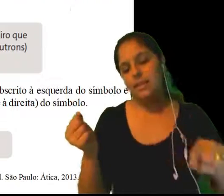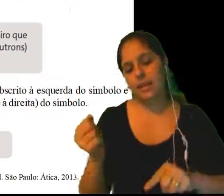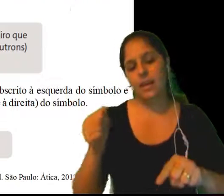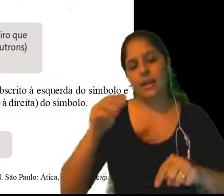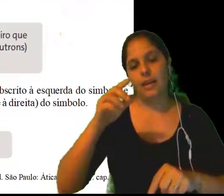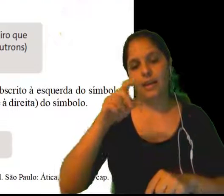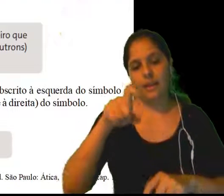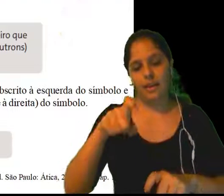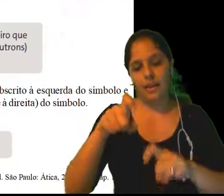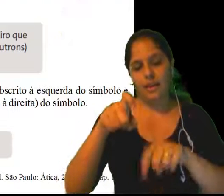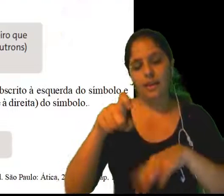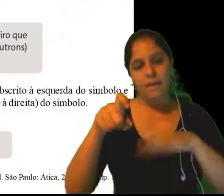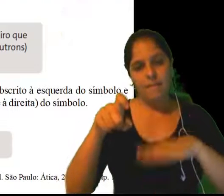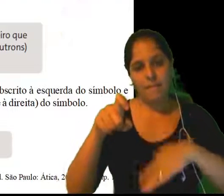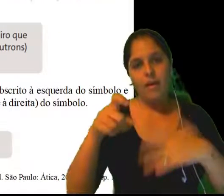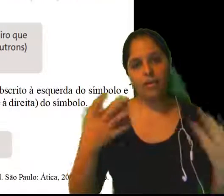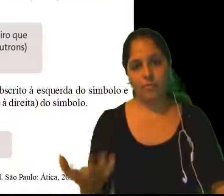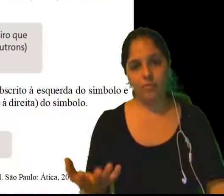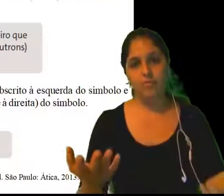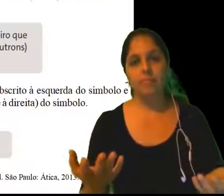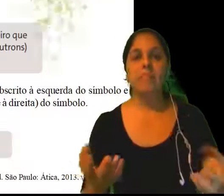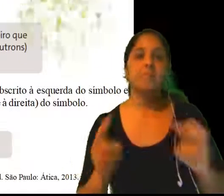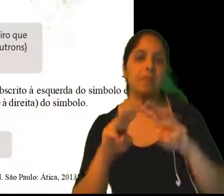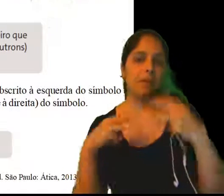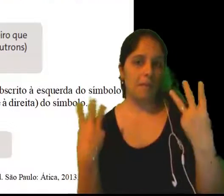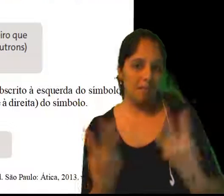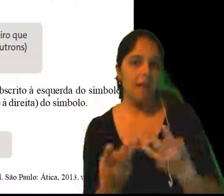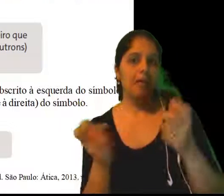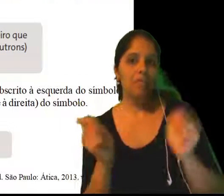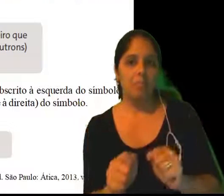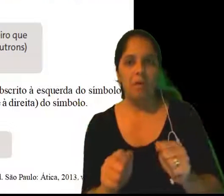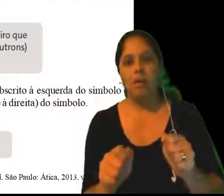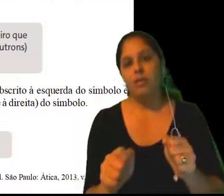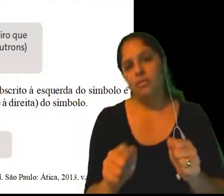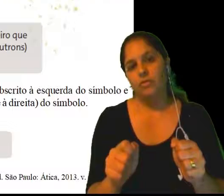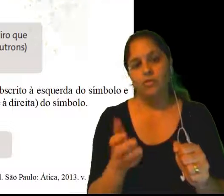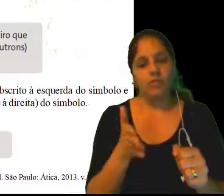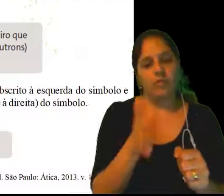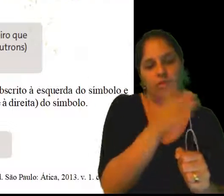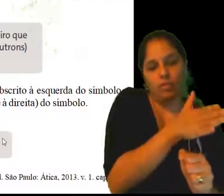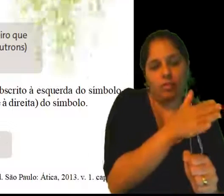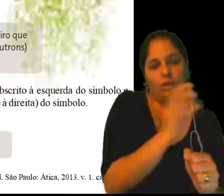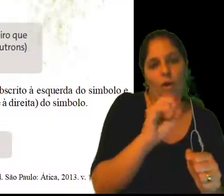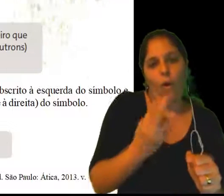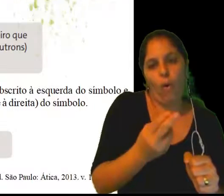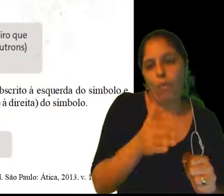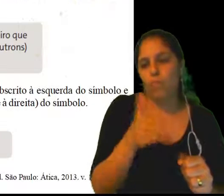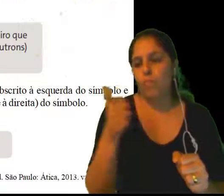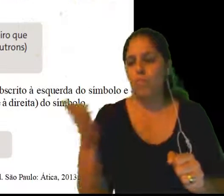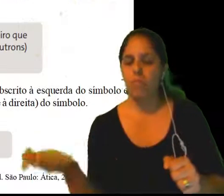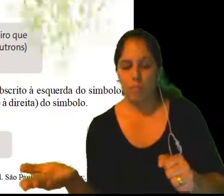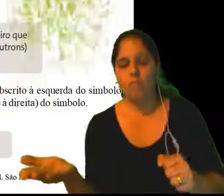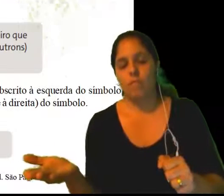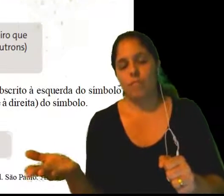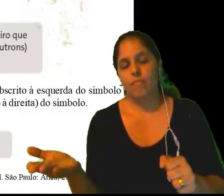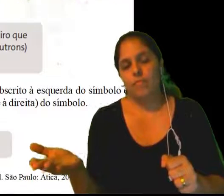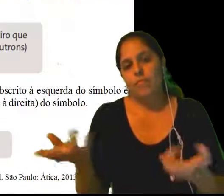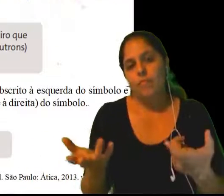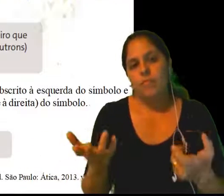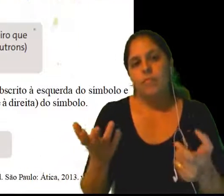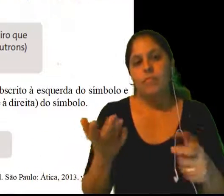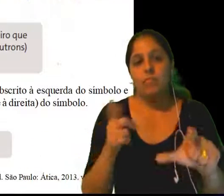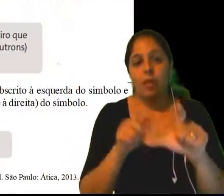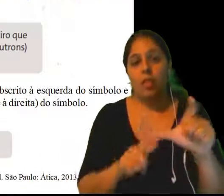atômico vem na parte inferior. O número de massa pode vir tanto do lado esquerdo como também do lado direito